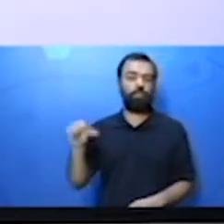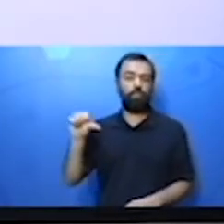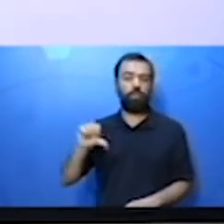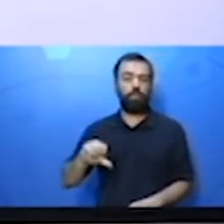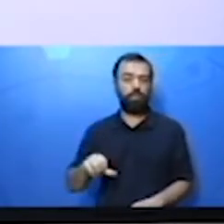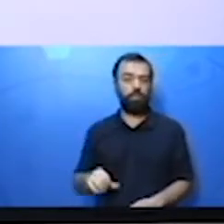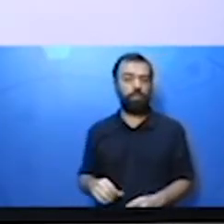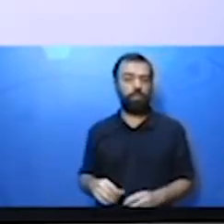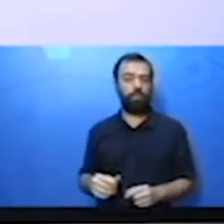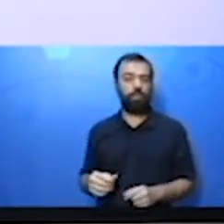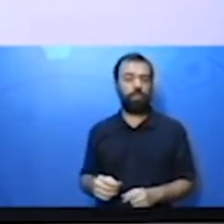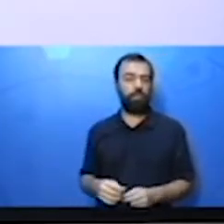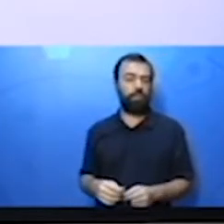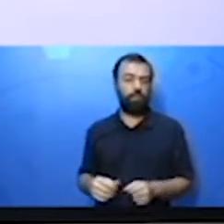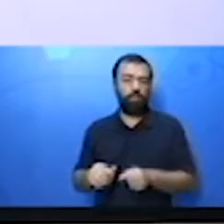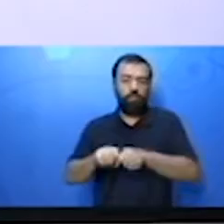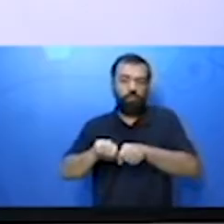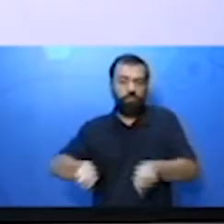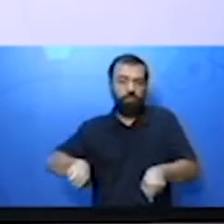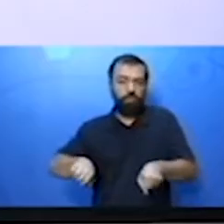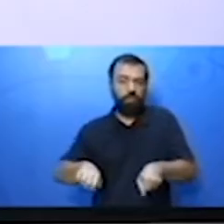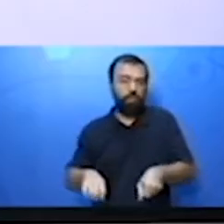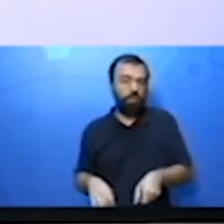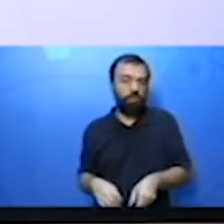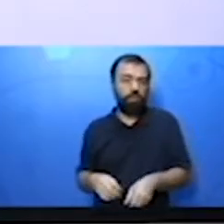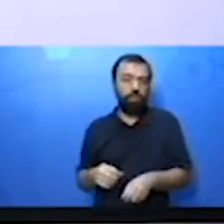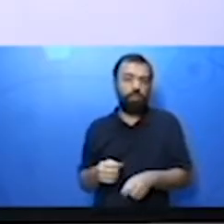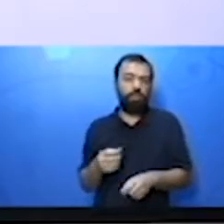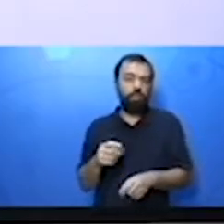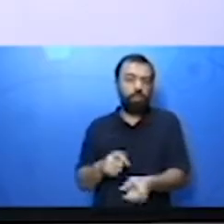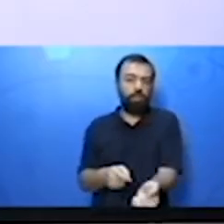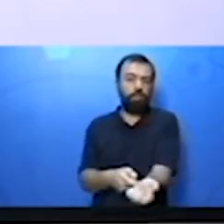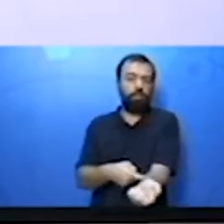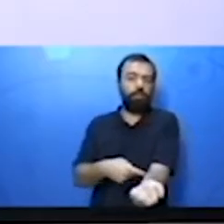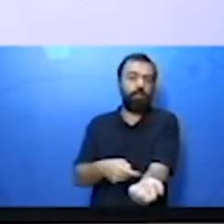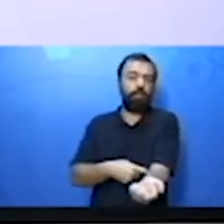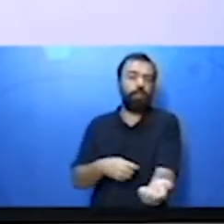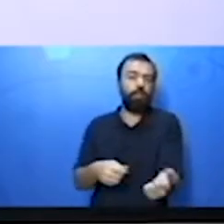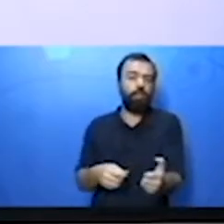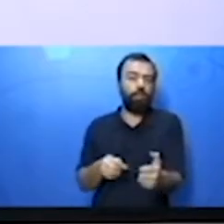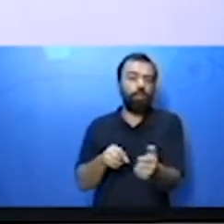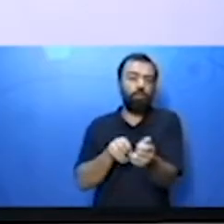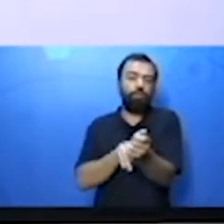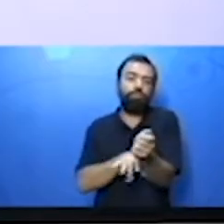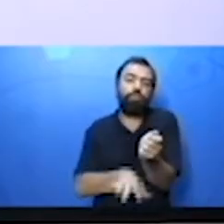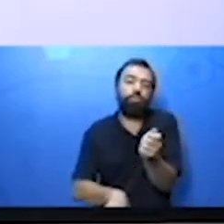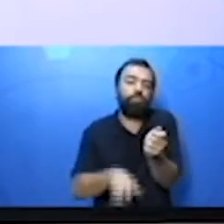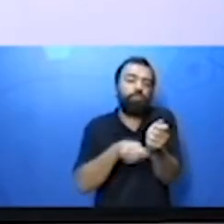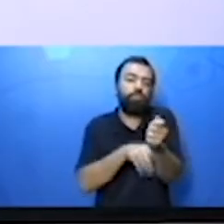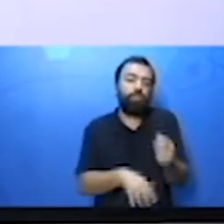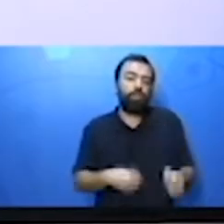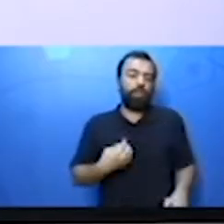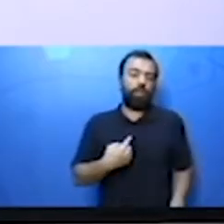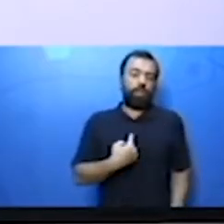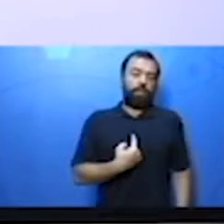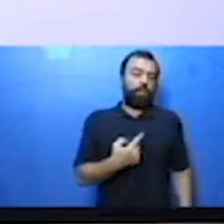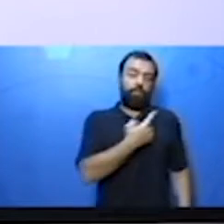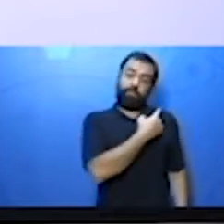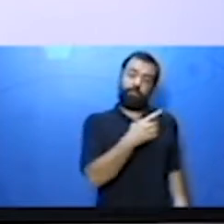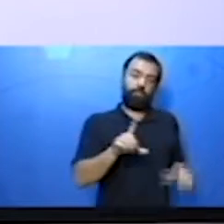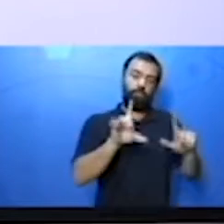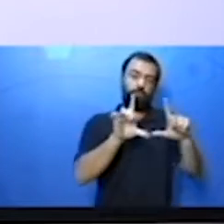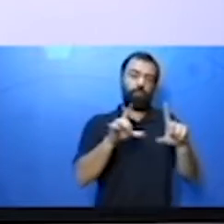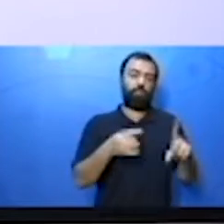ter hemorragias, né? Isso é muito sério. Ali nós temos a figura de uma hemorragia digestiva alta.